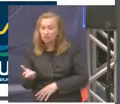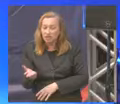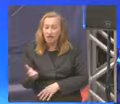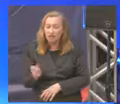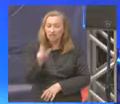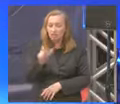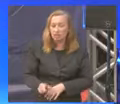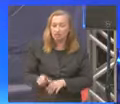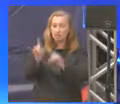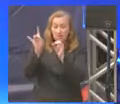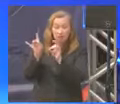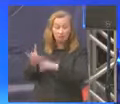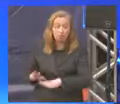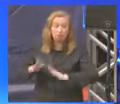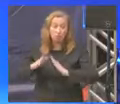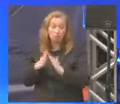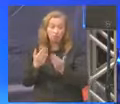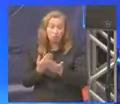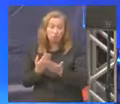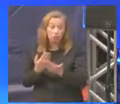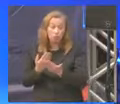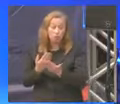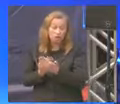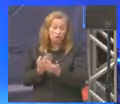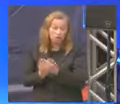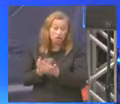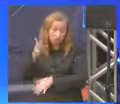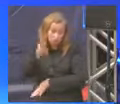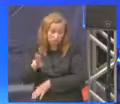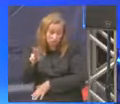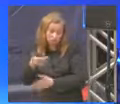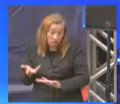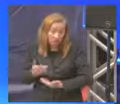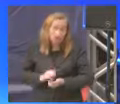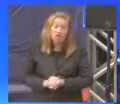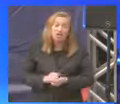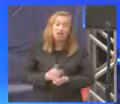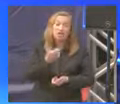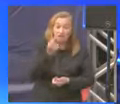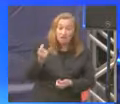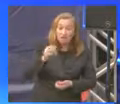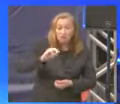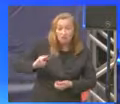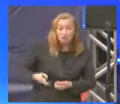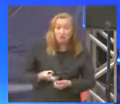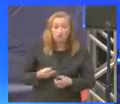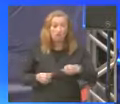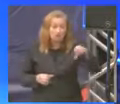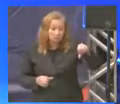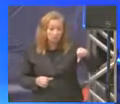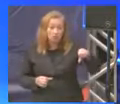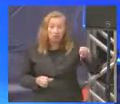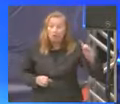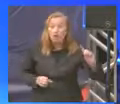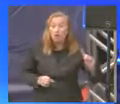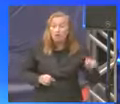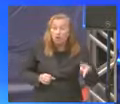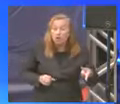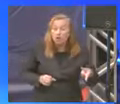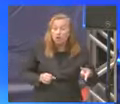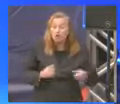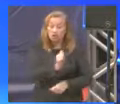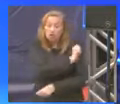superior que larga no meio, nós temos 20 milhões de vagas no ensino superior e temos 9 milhões de alunos. Oh, tem que